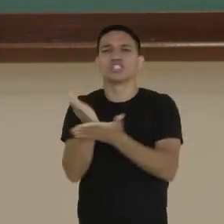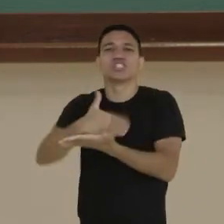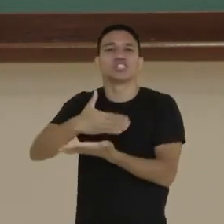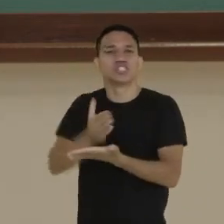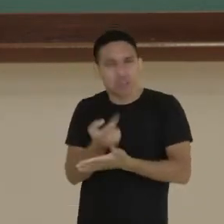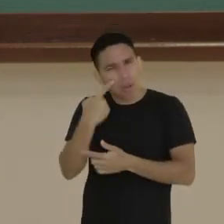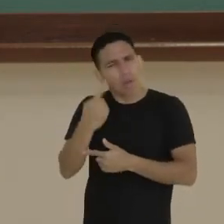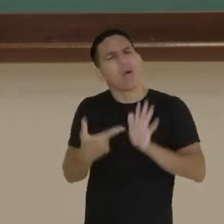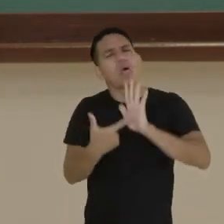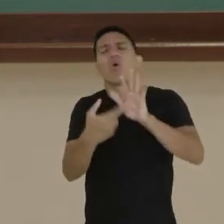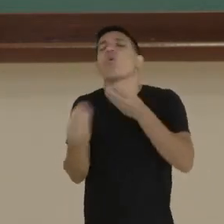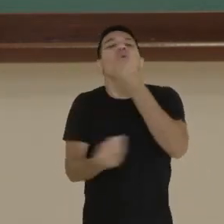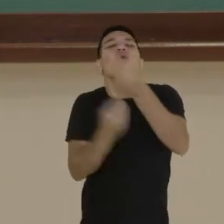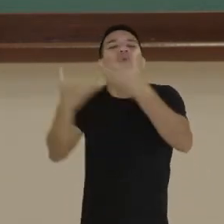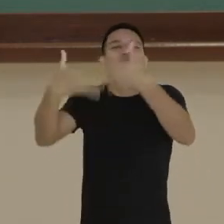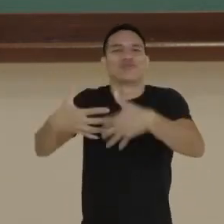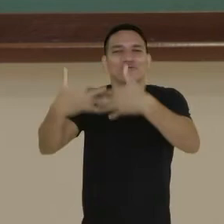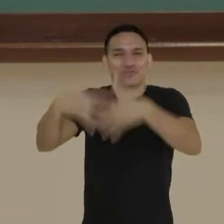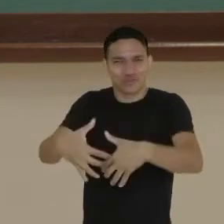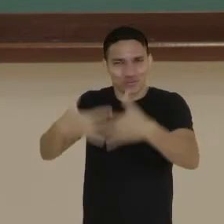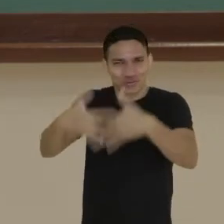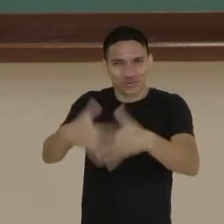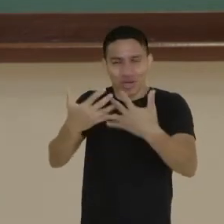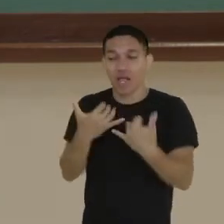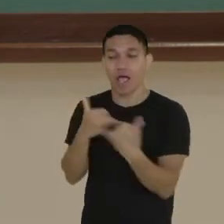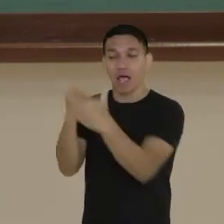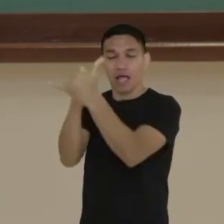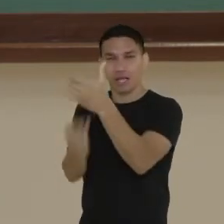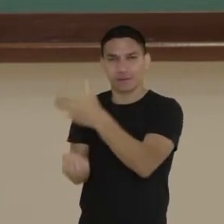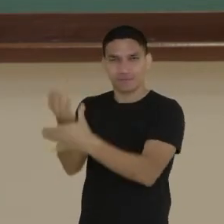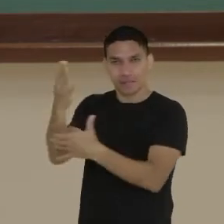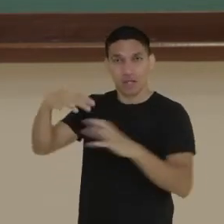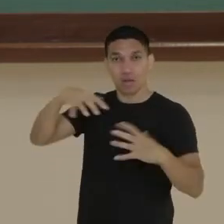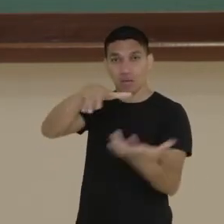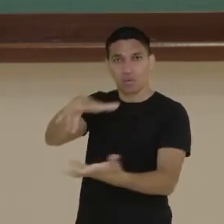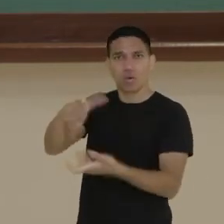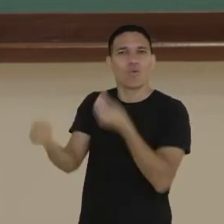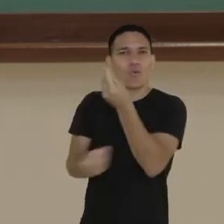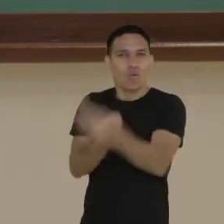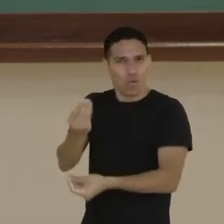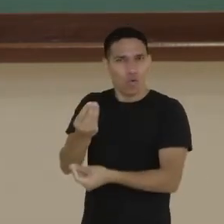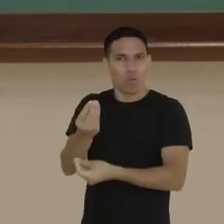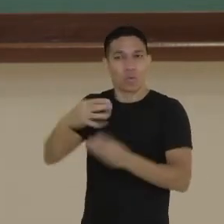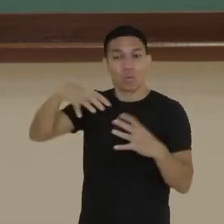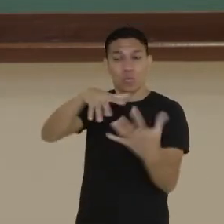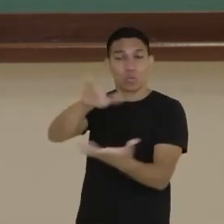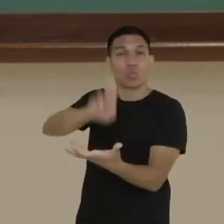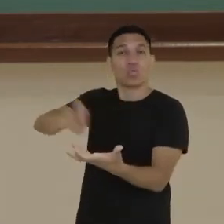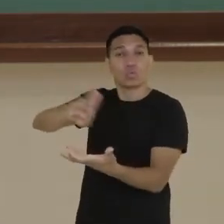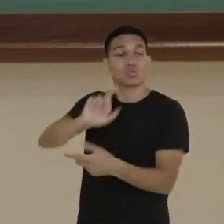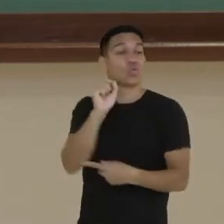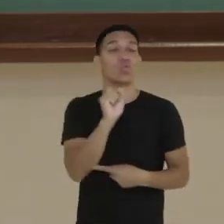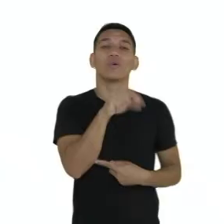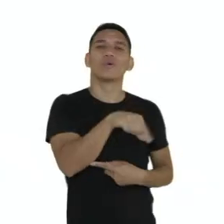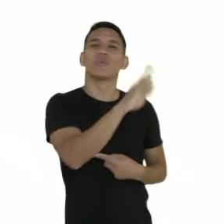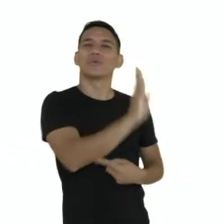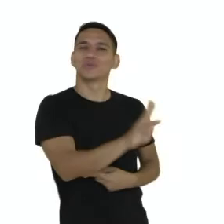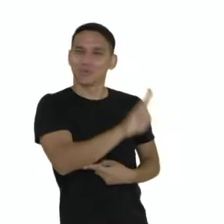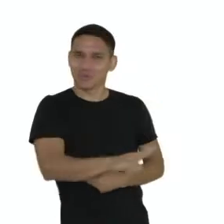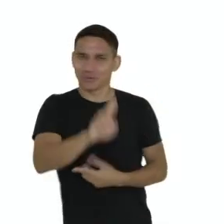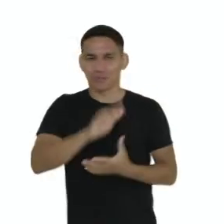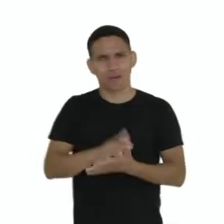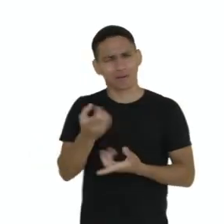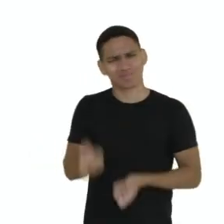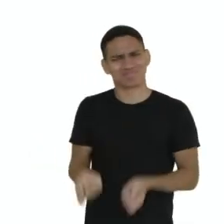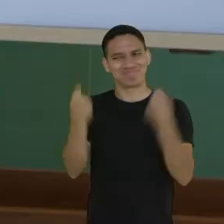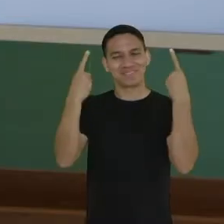vocês vejam a diferença entre o que o mundo utiliza e o que o Brasil utiliza, Veja que doido. Veja, se